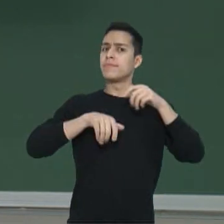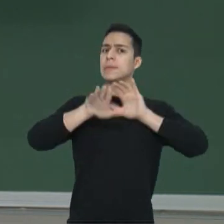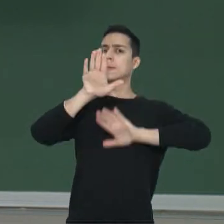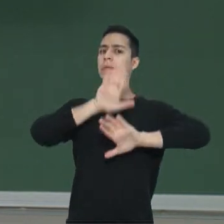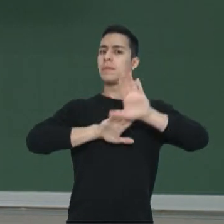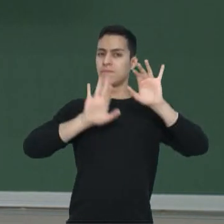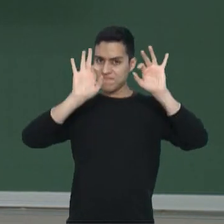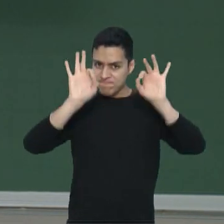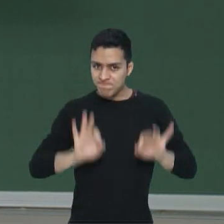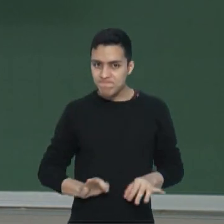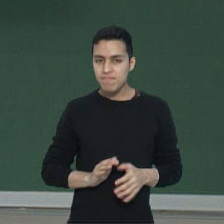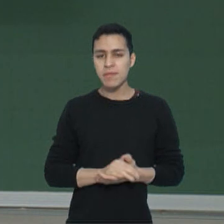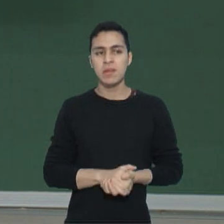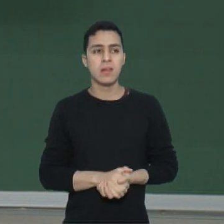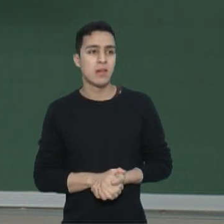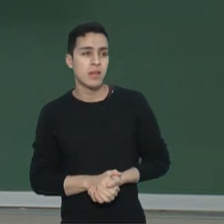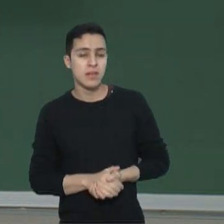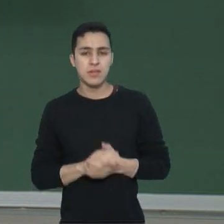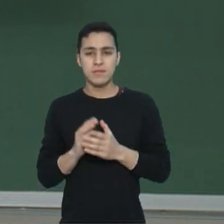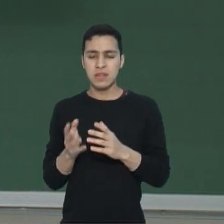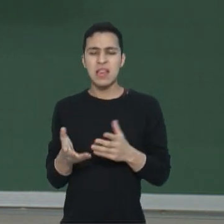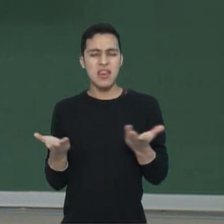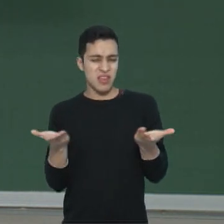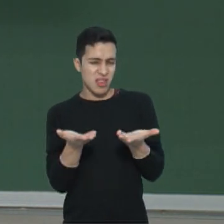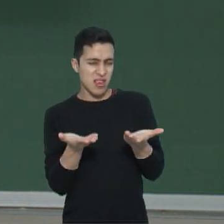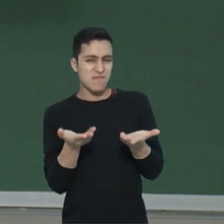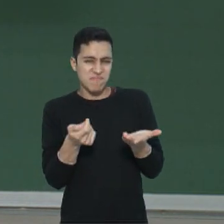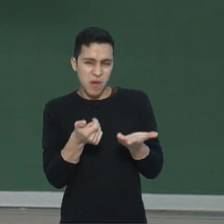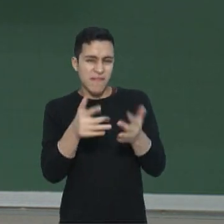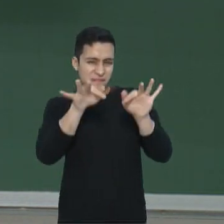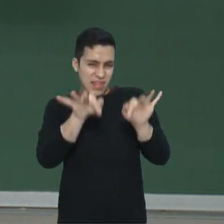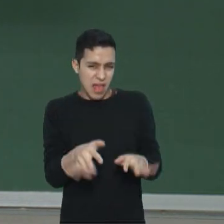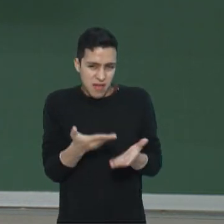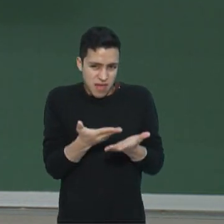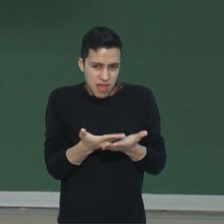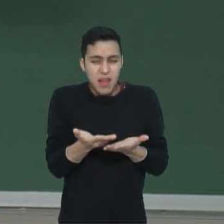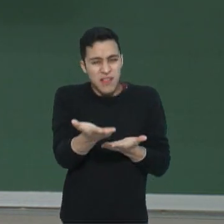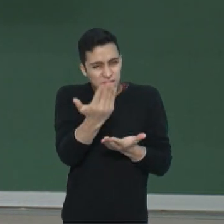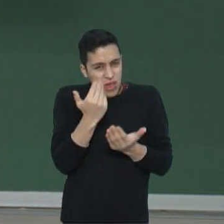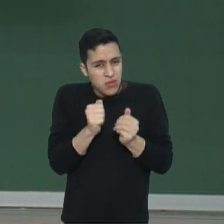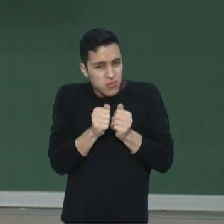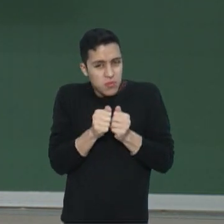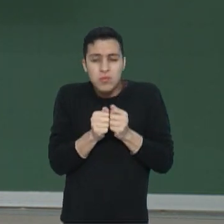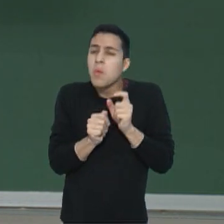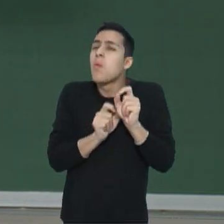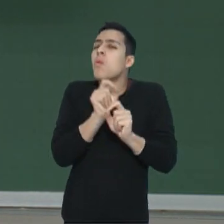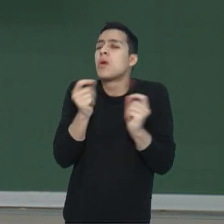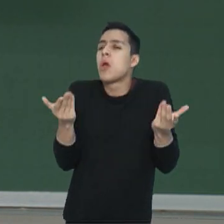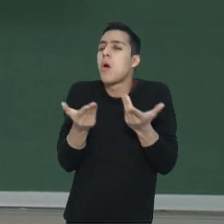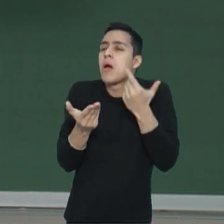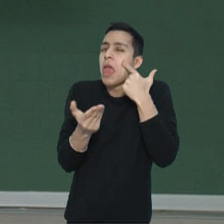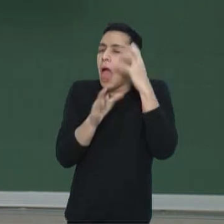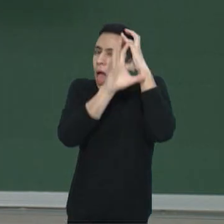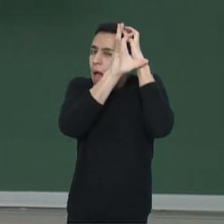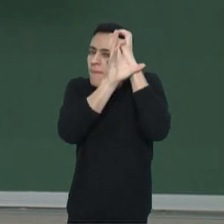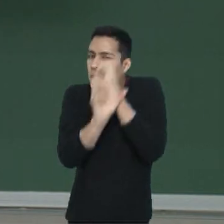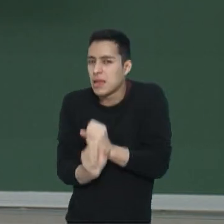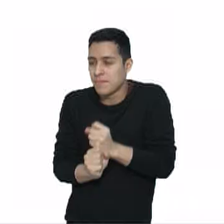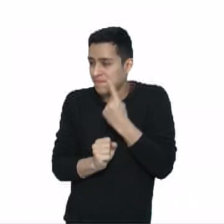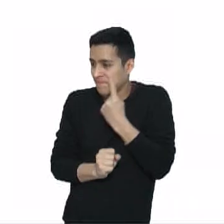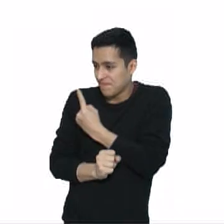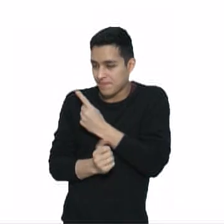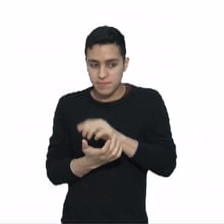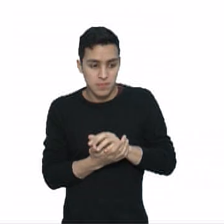certo? Estamos chegando ao fim da nossa aula e confira comigo o que aprendemos hoje. Ler